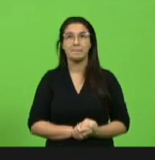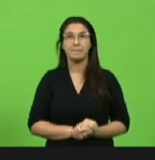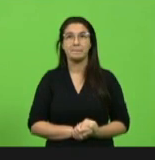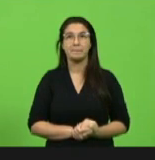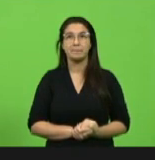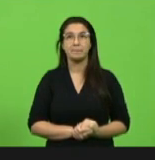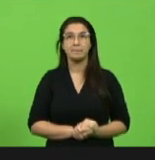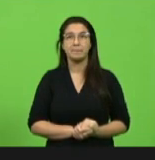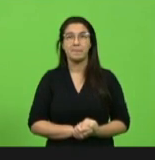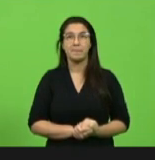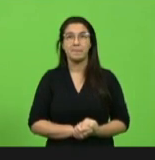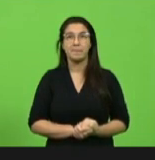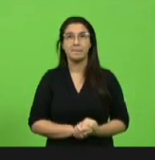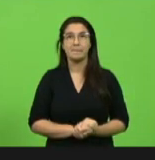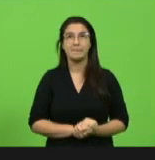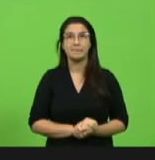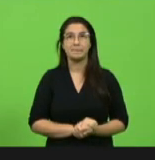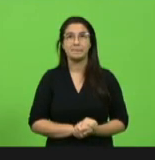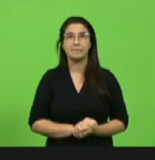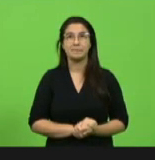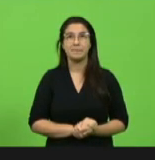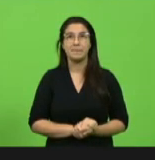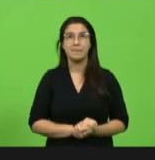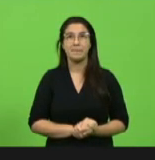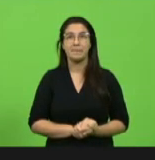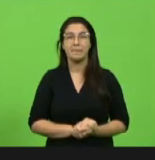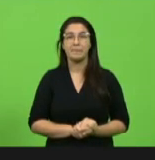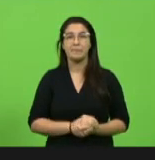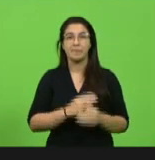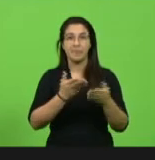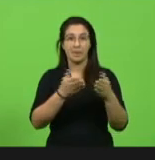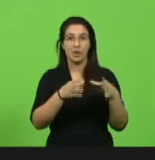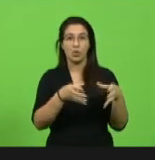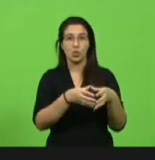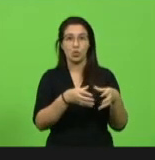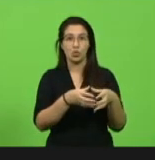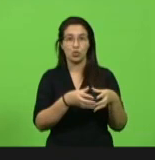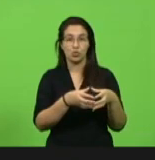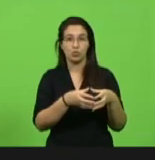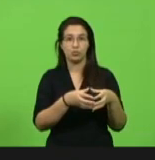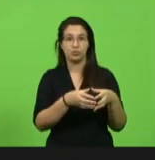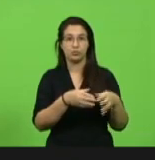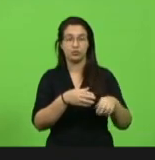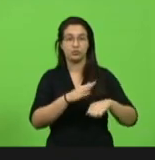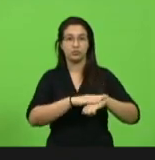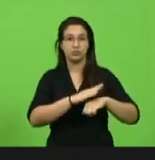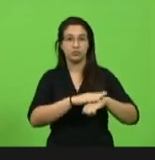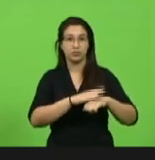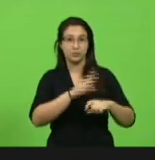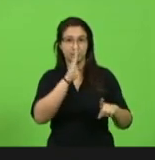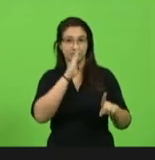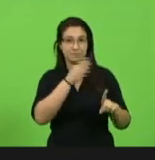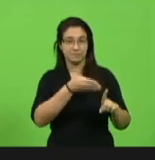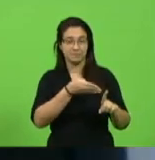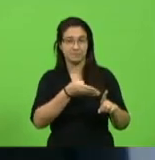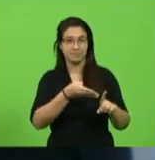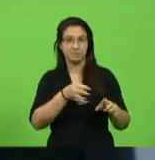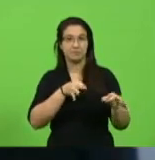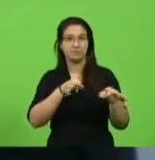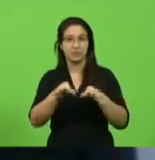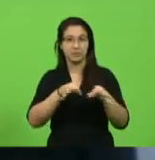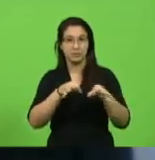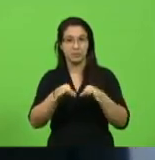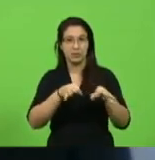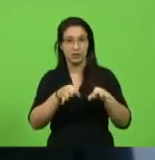Excelência, doutor Leonardo. Os autores gostariam de se manifestar, inclusive prepararam uma